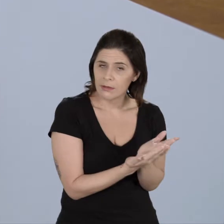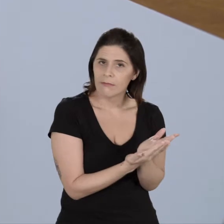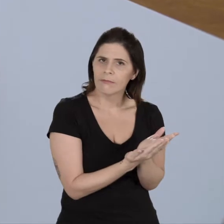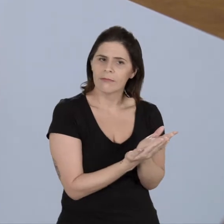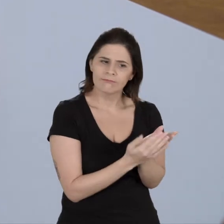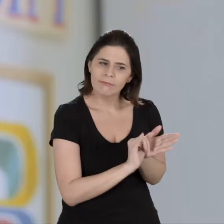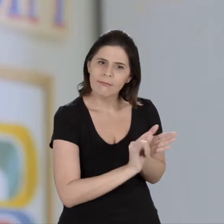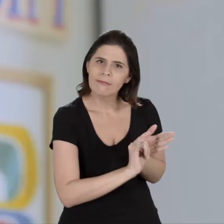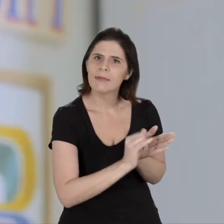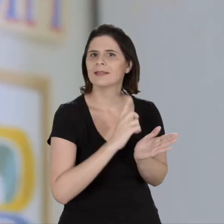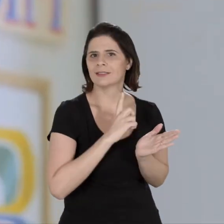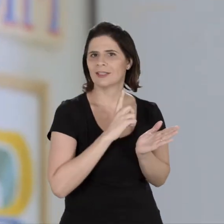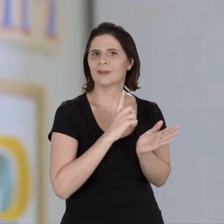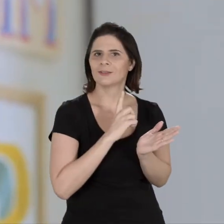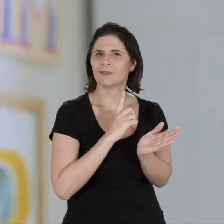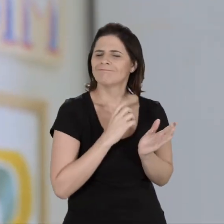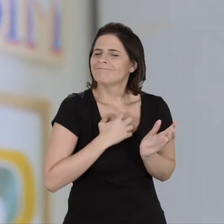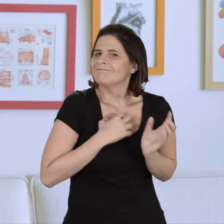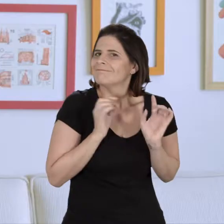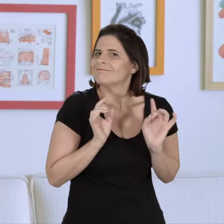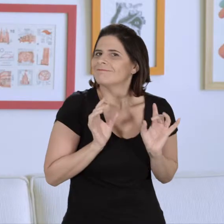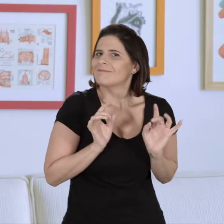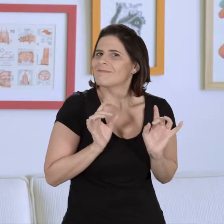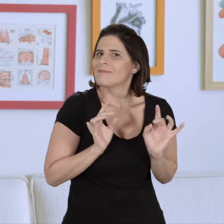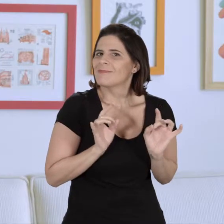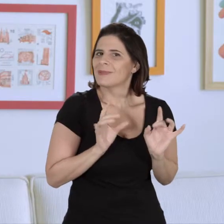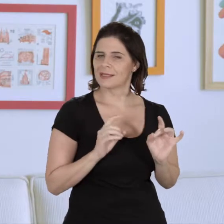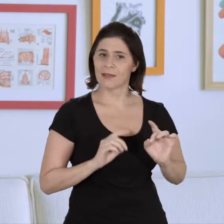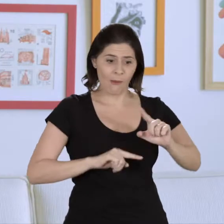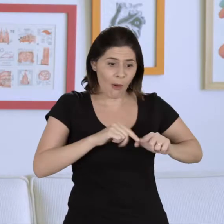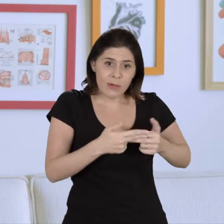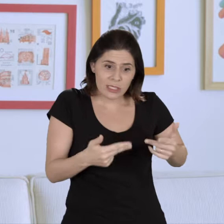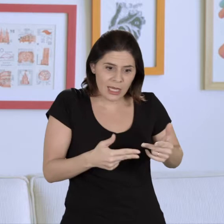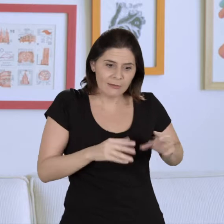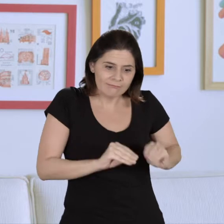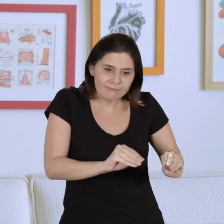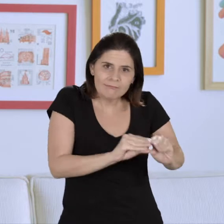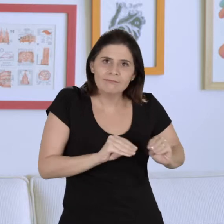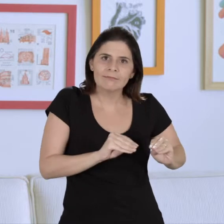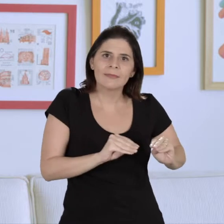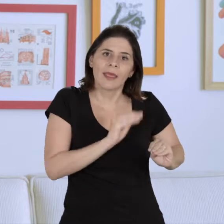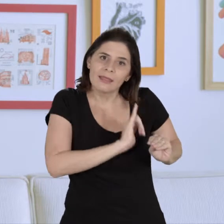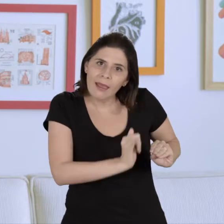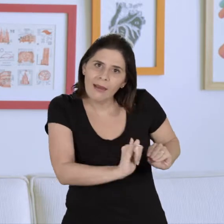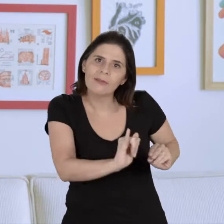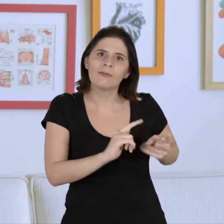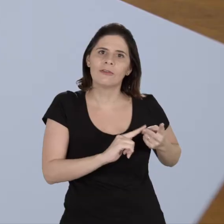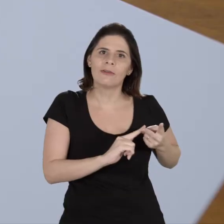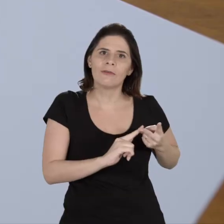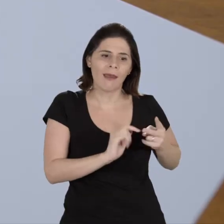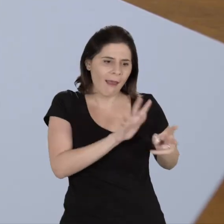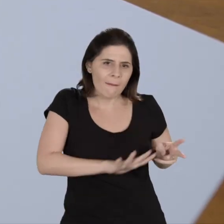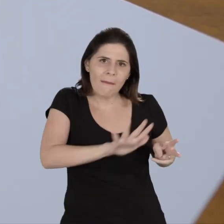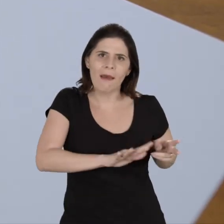uma mensagem de uma maneira muito especial. O objeto tátil, a narrativa, as imagens,